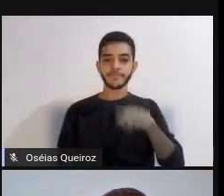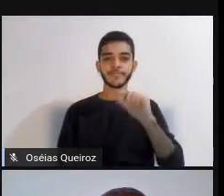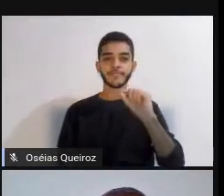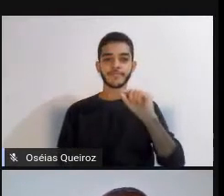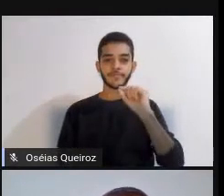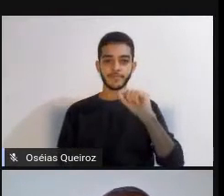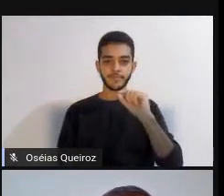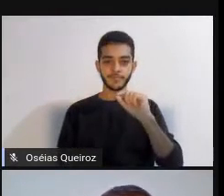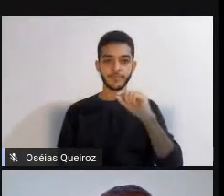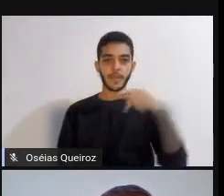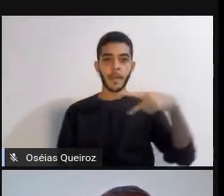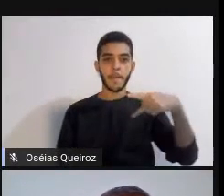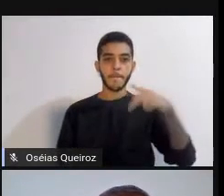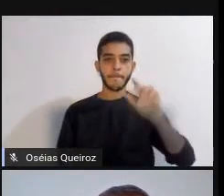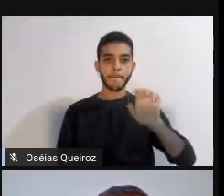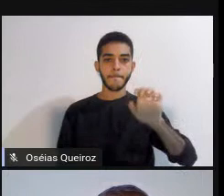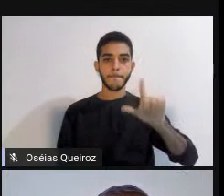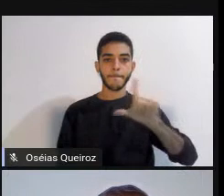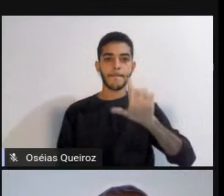aqueles pellets que foram